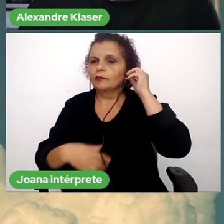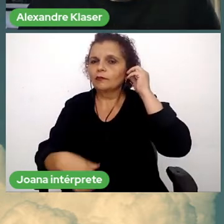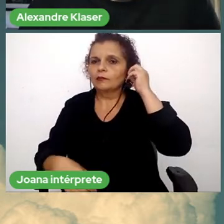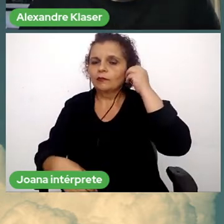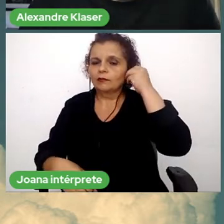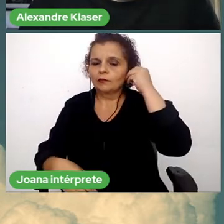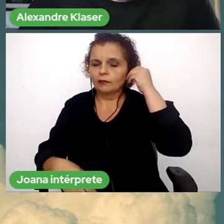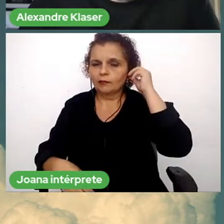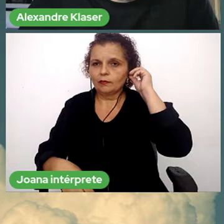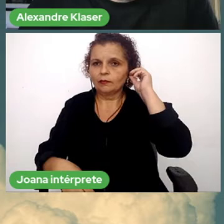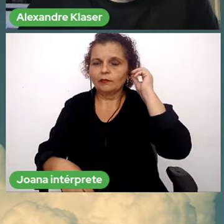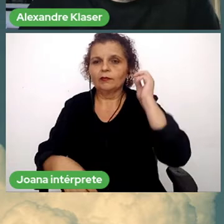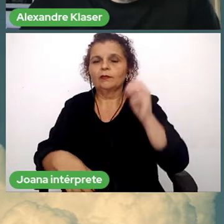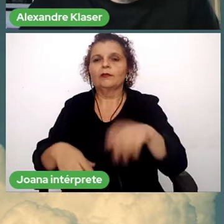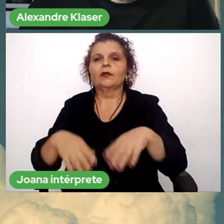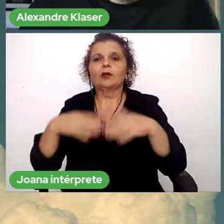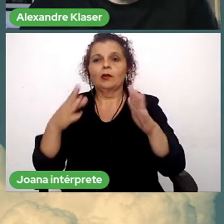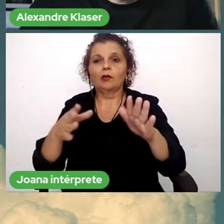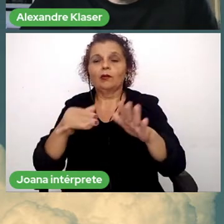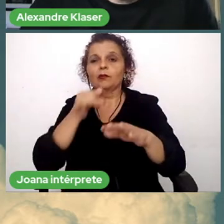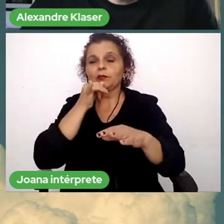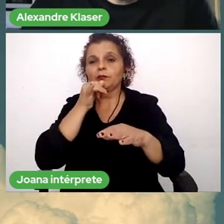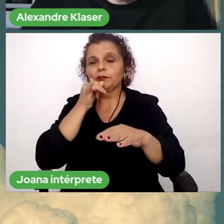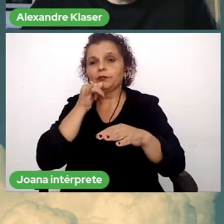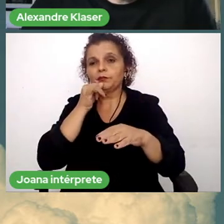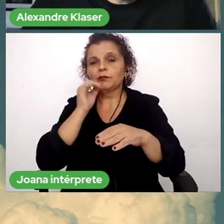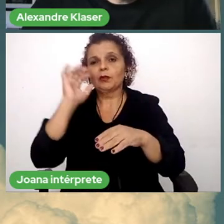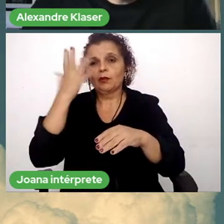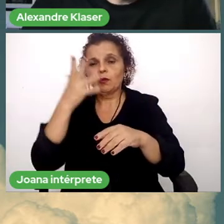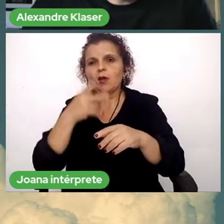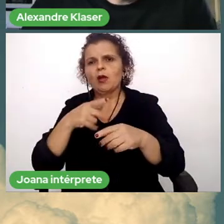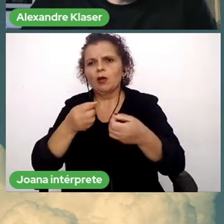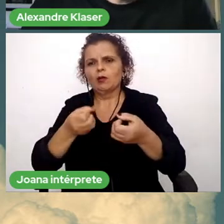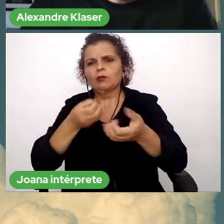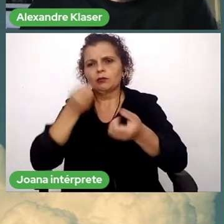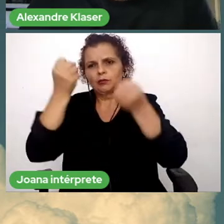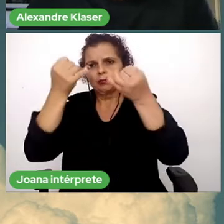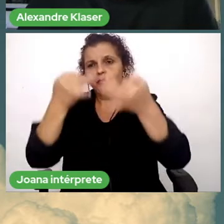Enquanto não chega, eu falo assim da questão que eu reforcei há pouco.